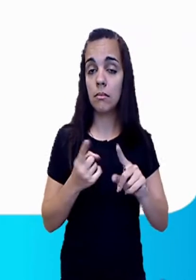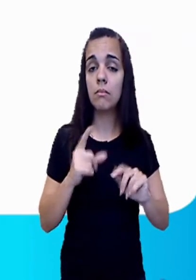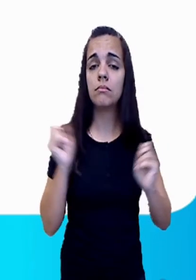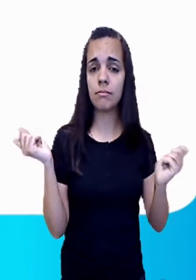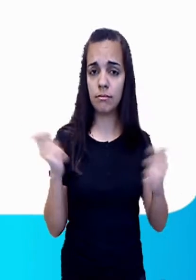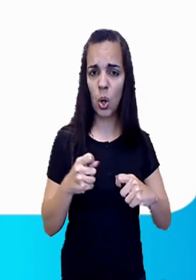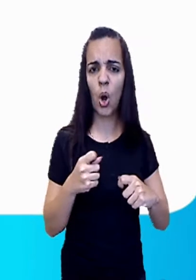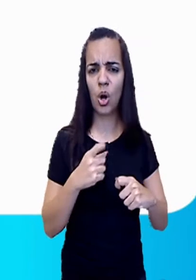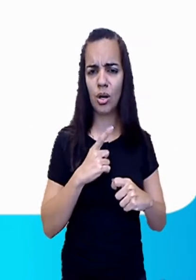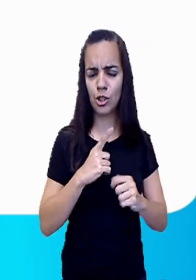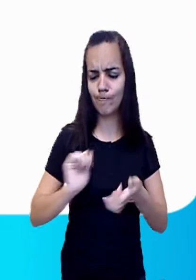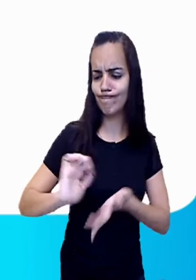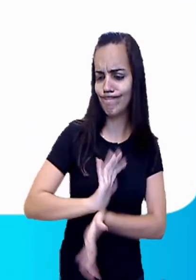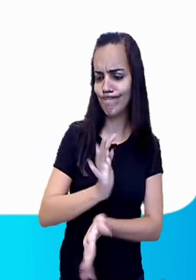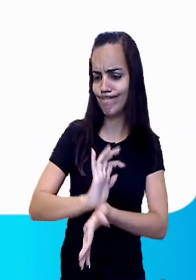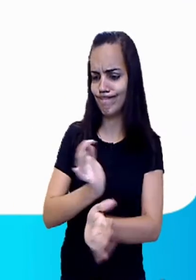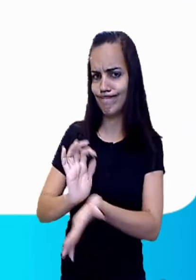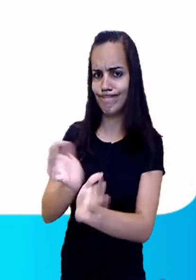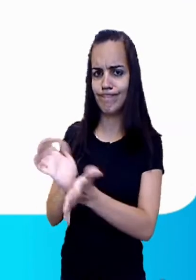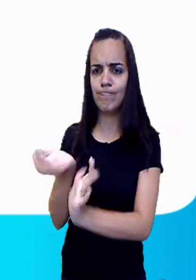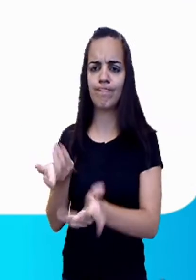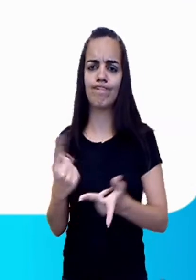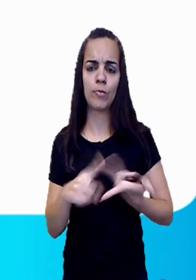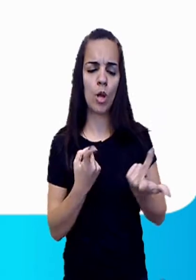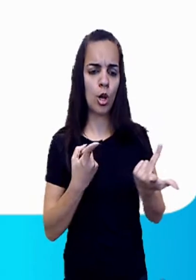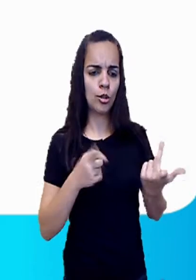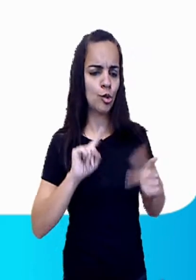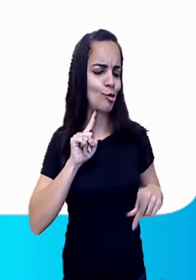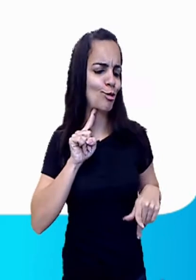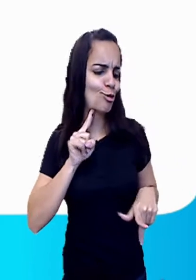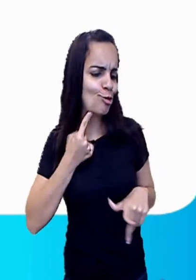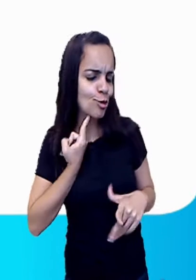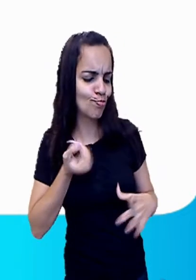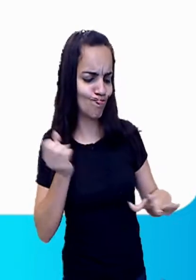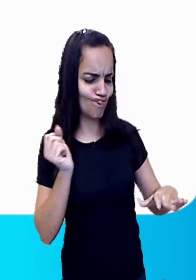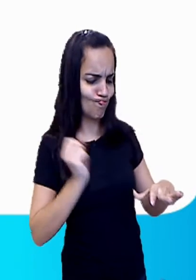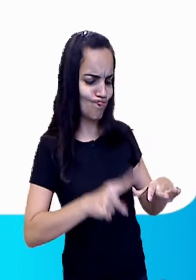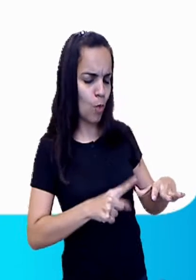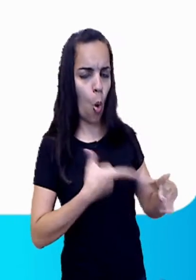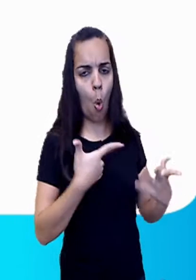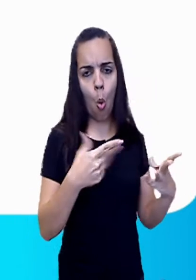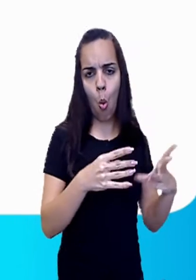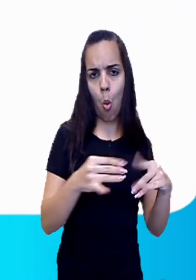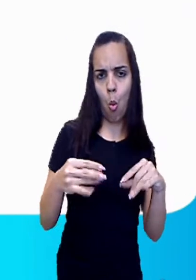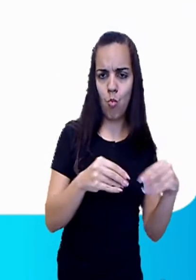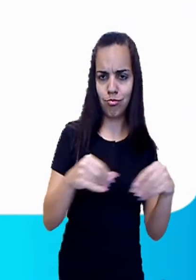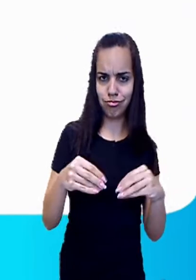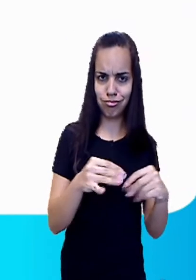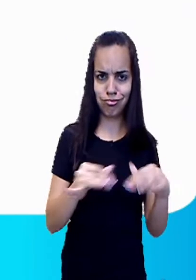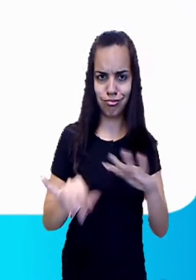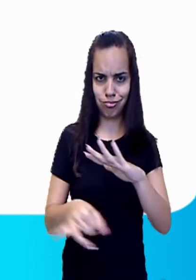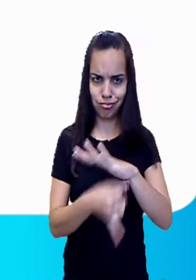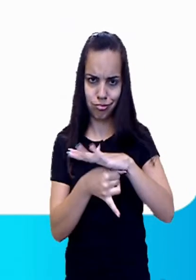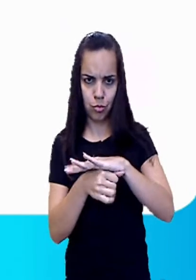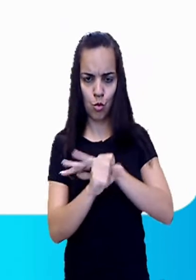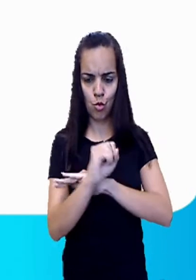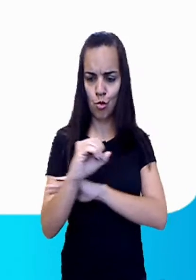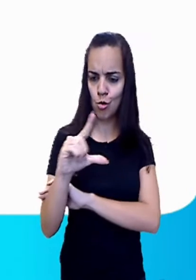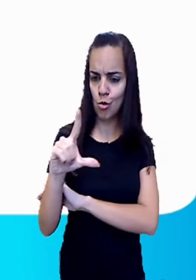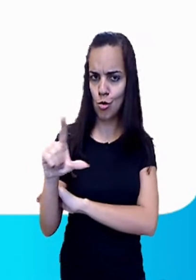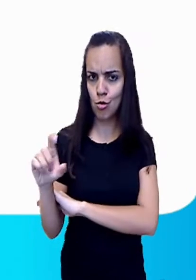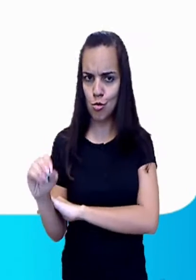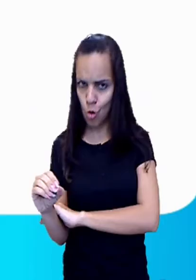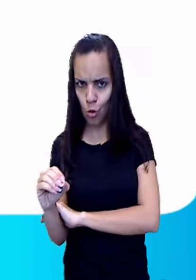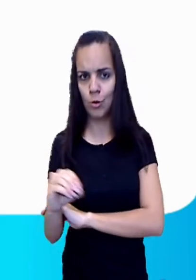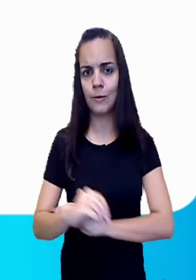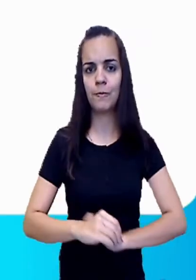problemas ambientais, como a contaminação do solo. O que acontece? A mineração, as pessoas, as